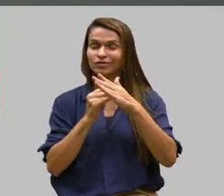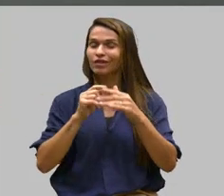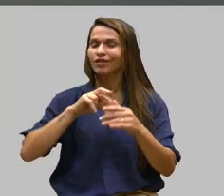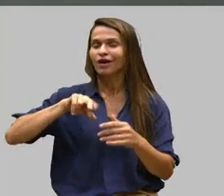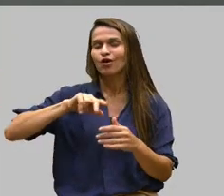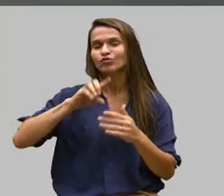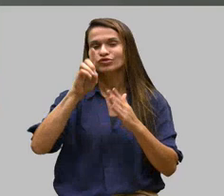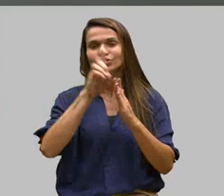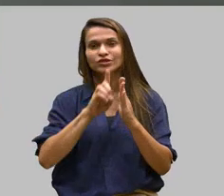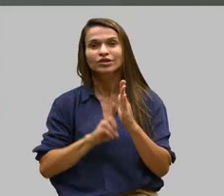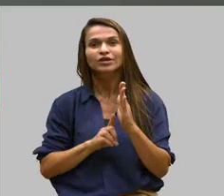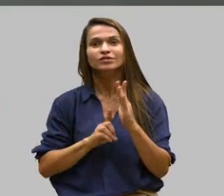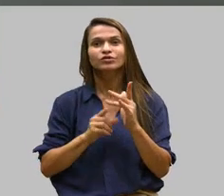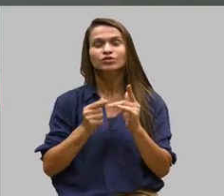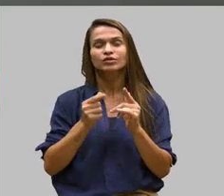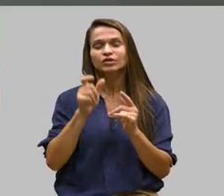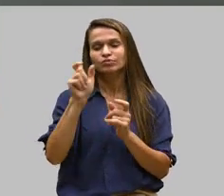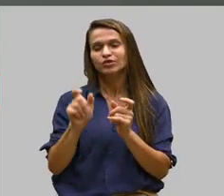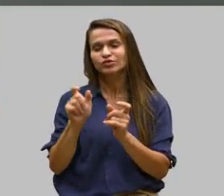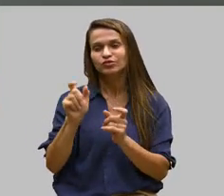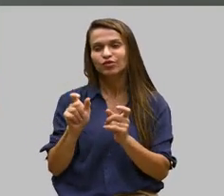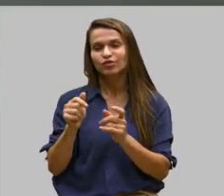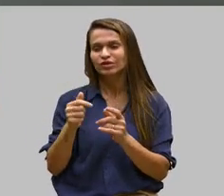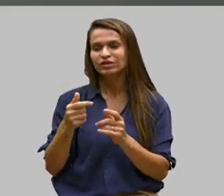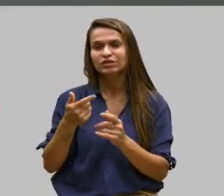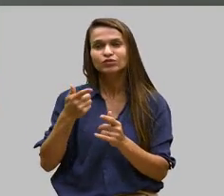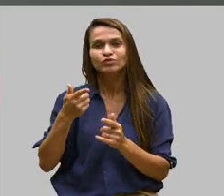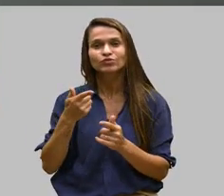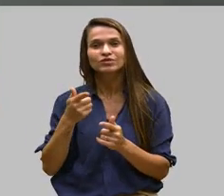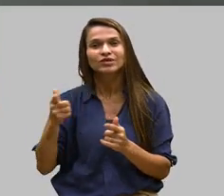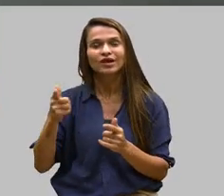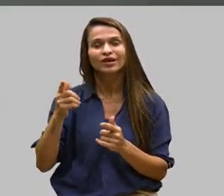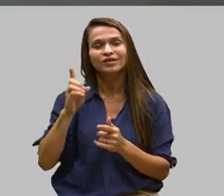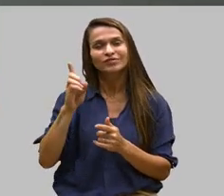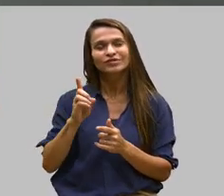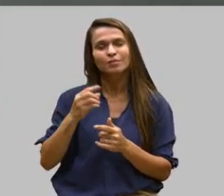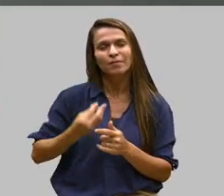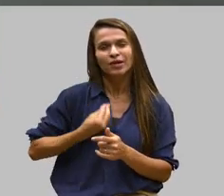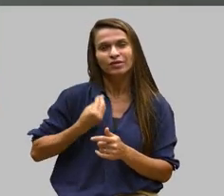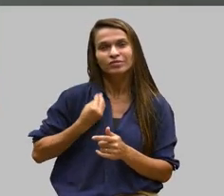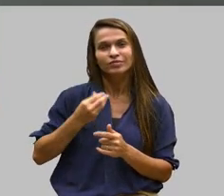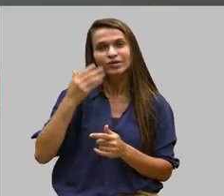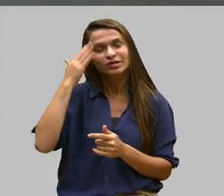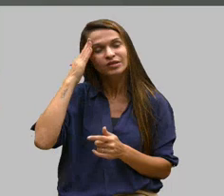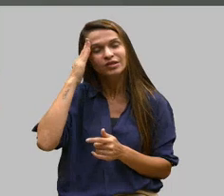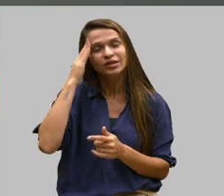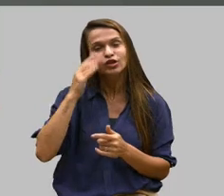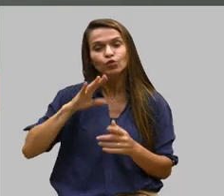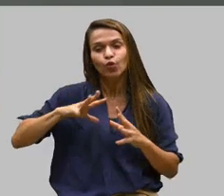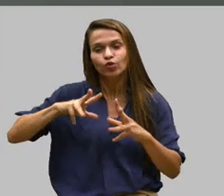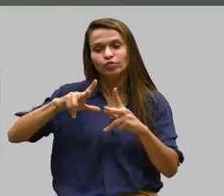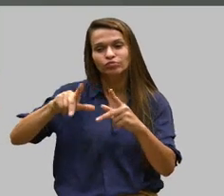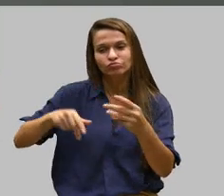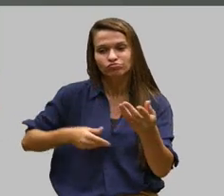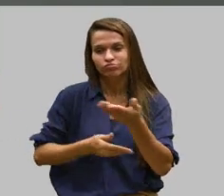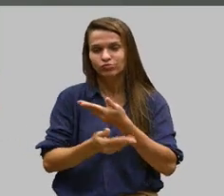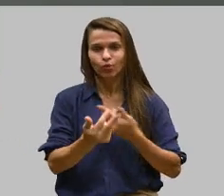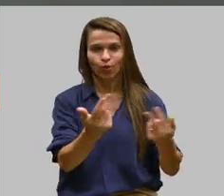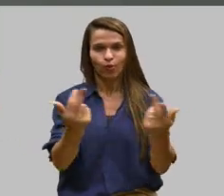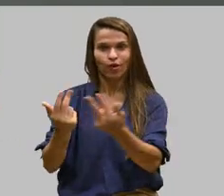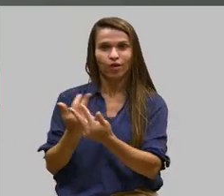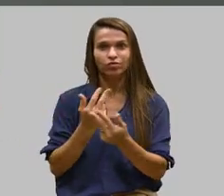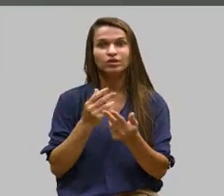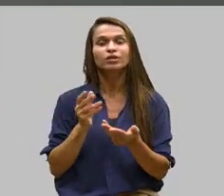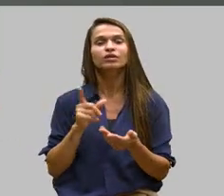pessoas com deficiência é um direito das pessoas sem deficiência a participarem e entender que cada todo mundo no mundo já tem dados comprovados Gabriel